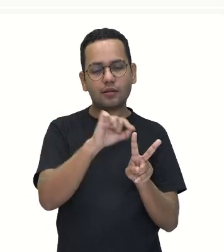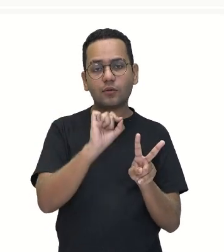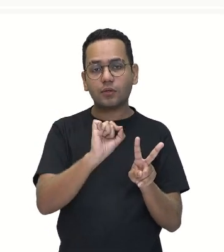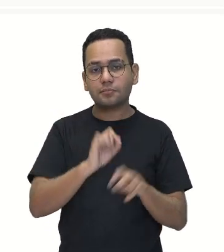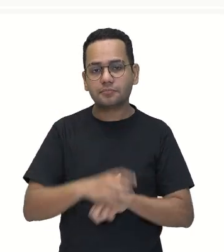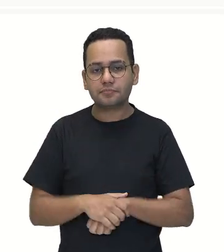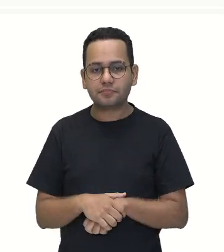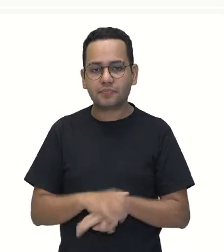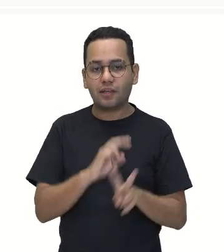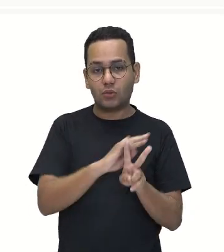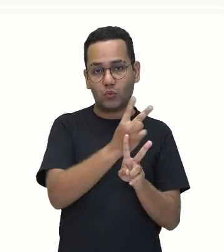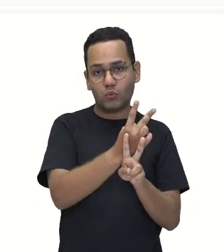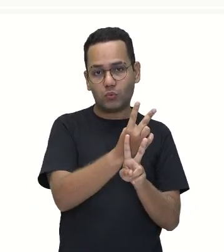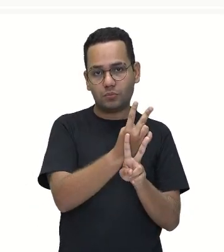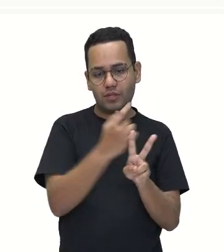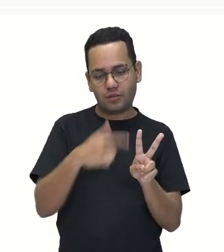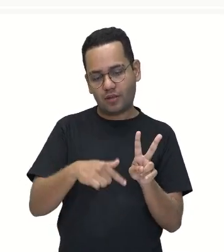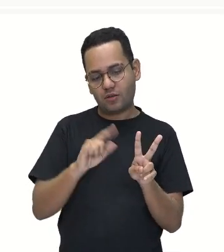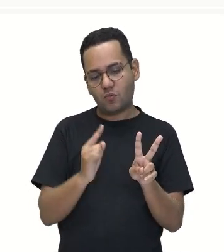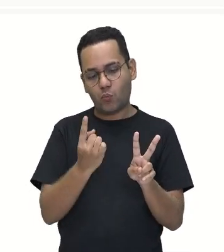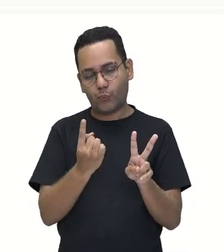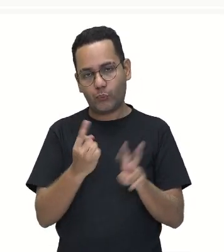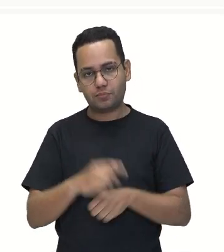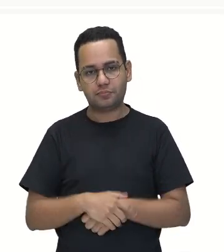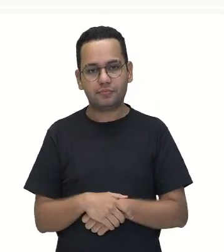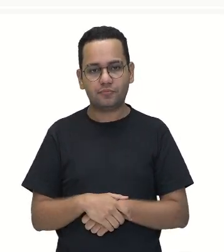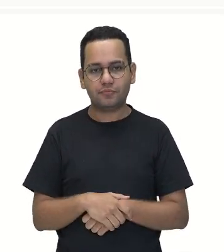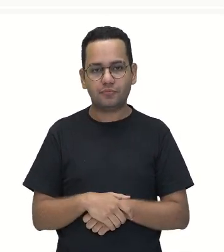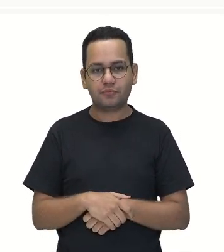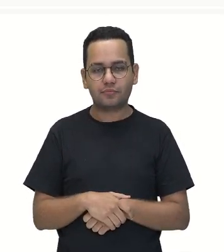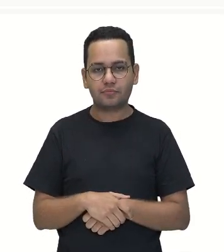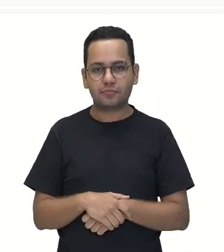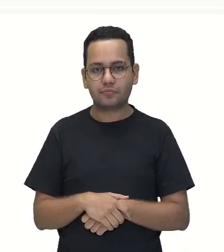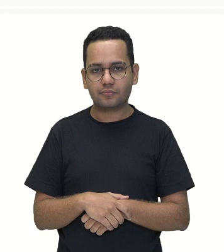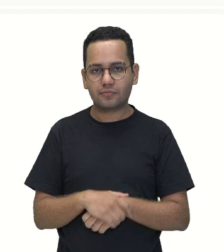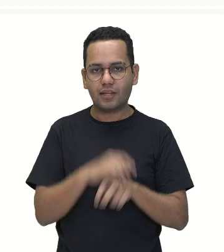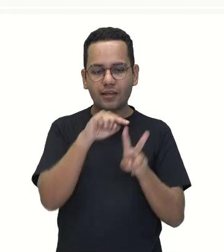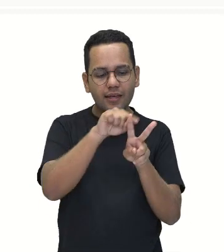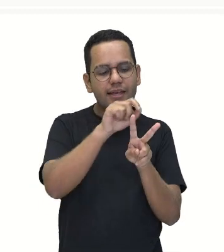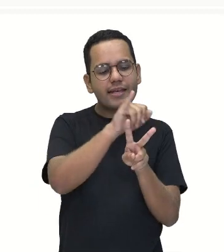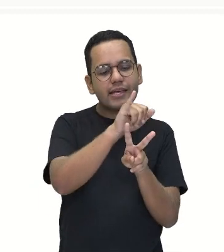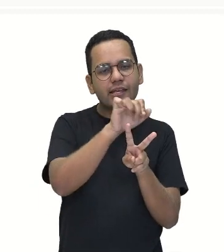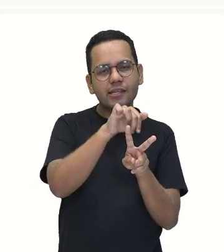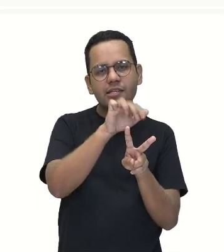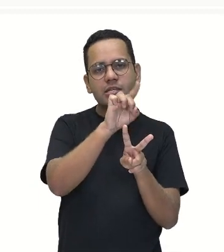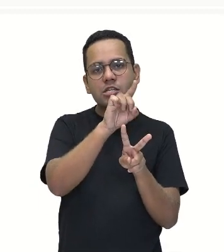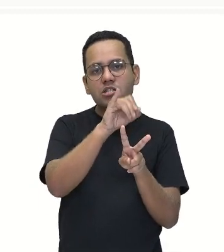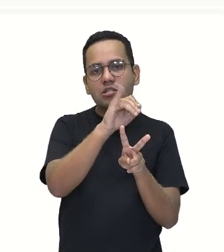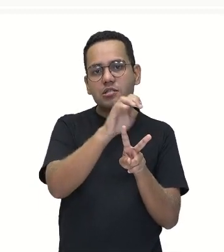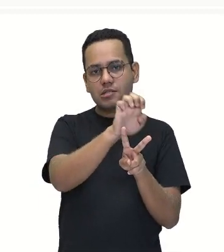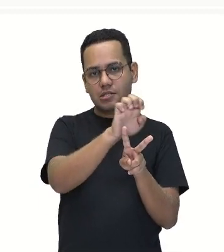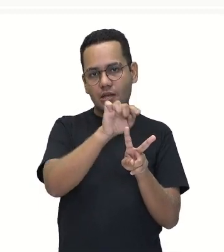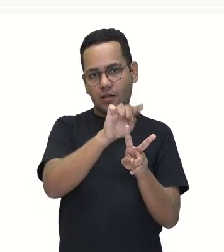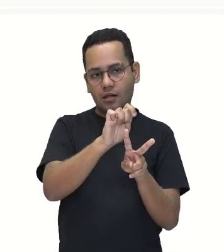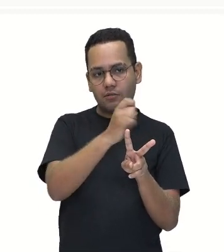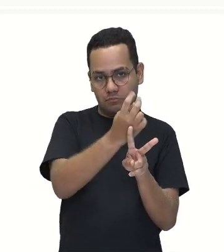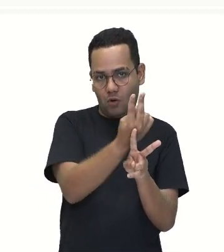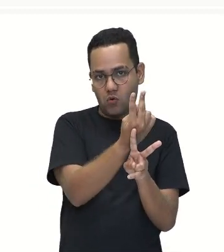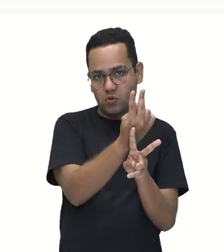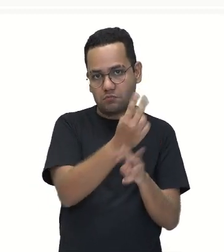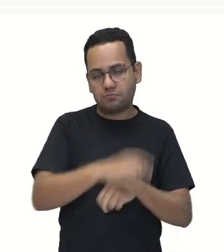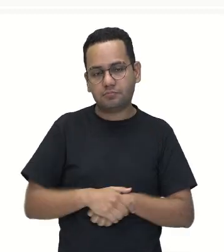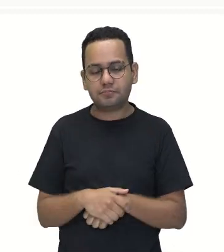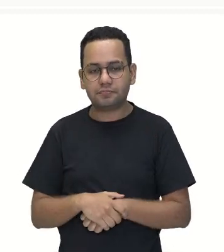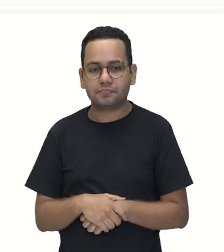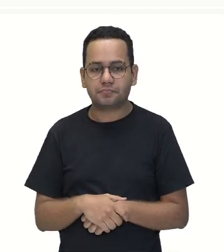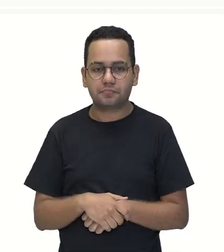também que o o índice dessa raiz é 2 né então eu vou pegar